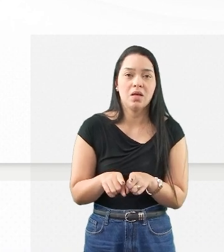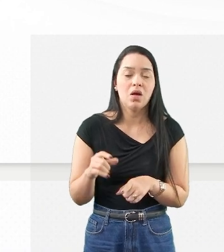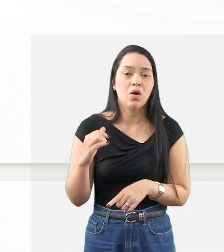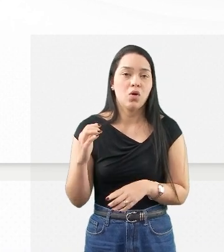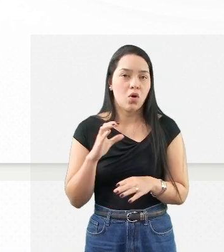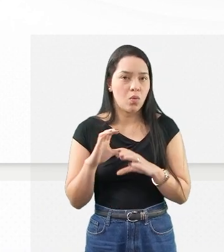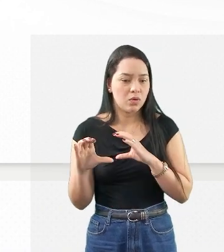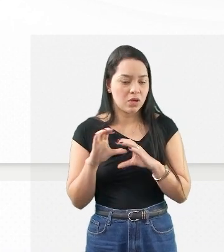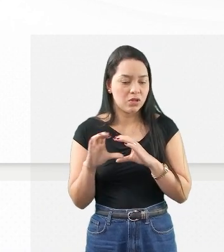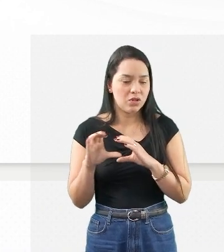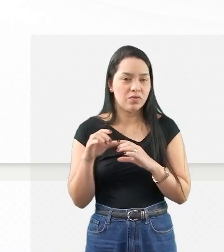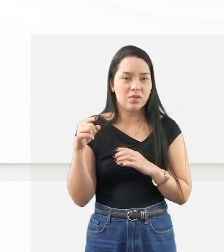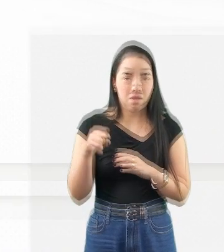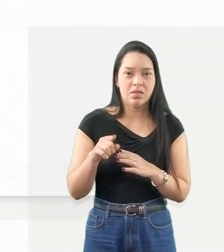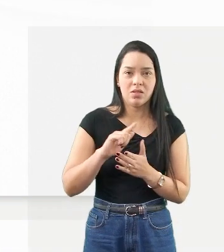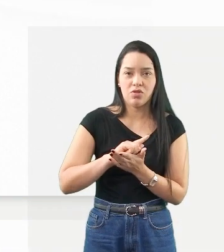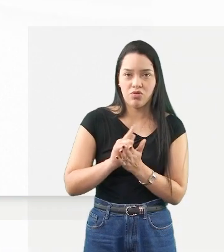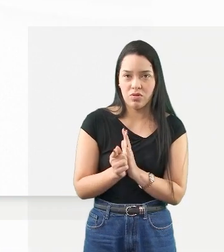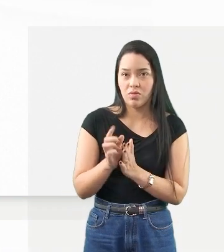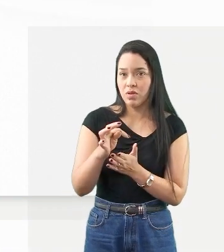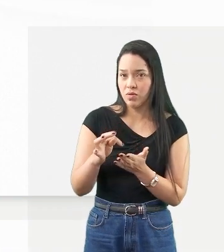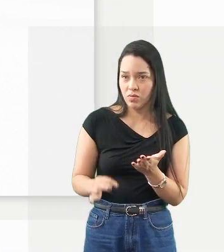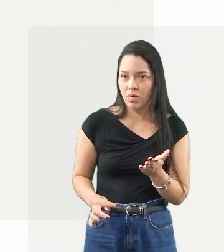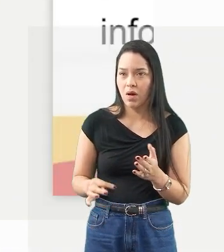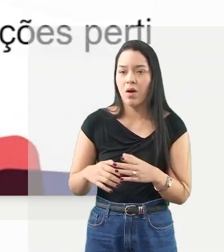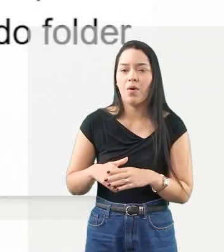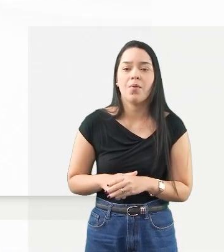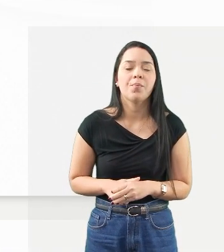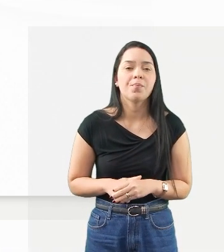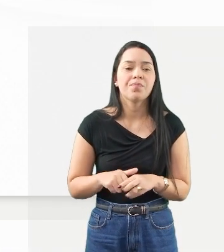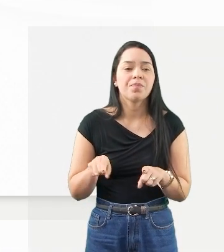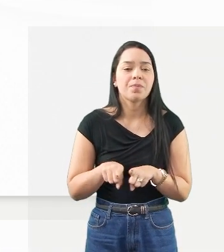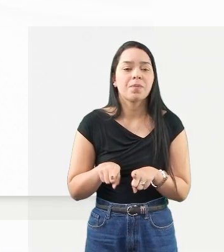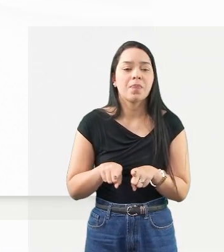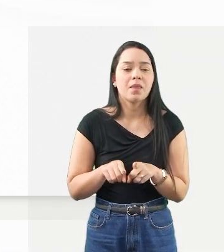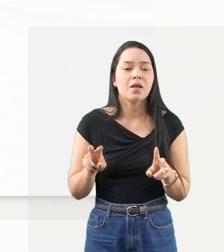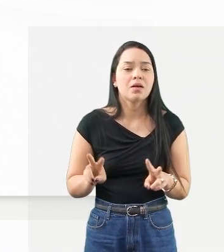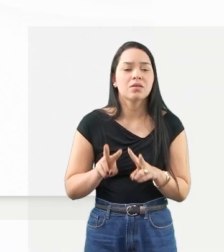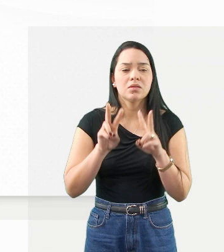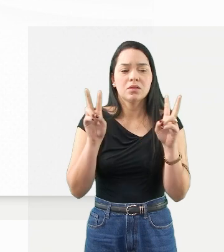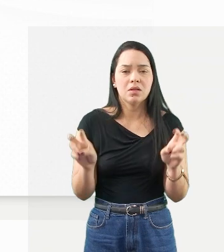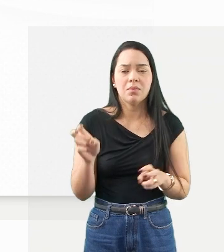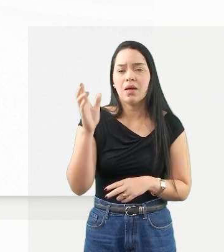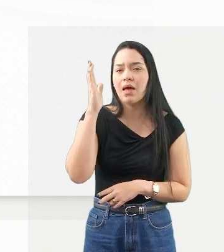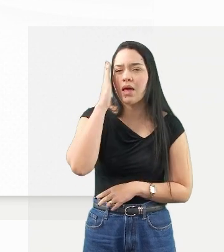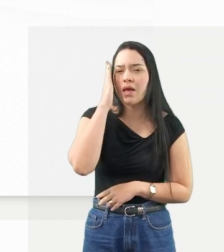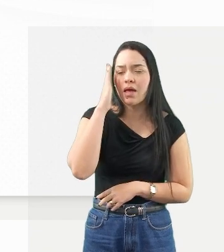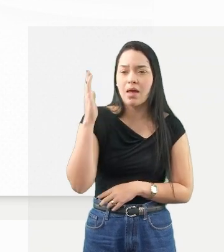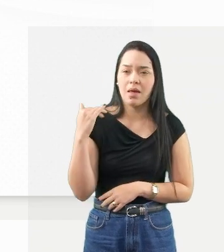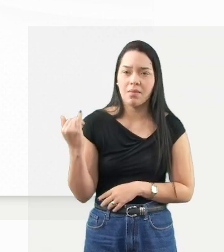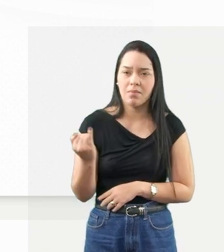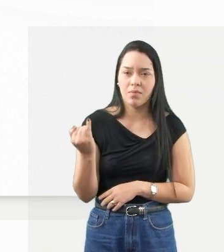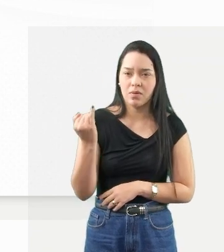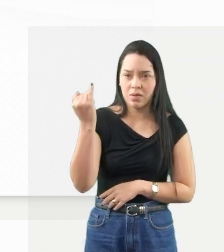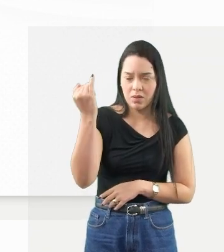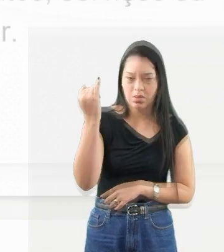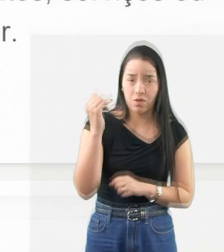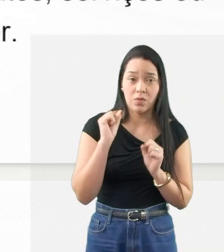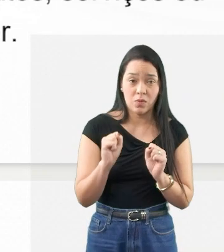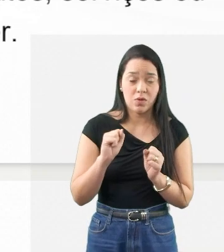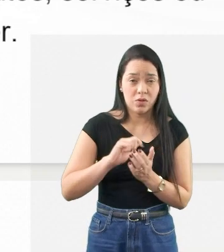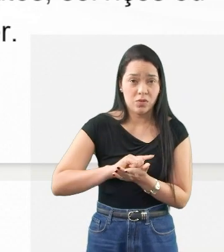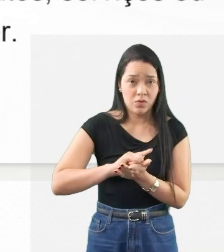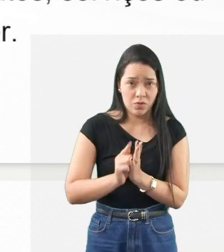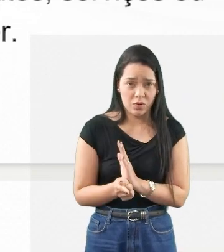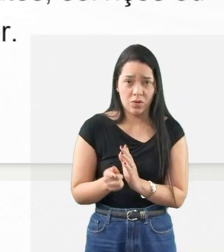comunicativas desse gênero textual. E ainda trabalhando sobre esse texto, é importante a gente entender que, por ser um gênero